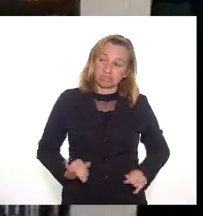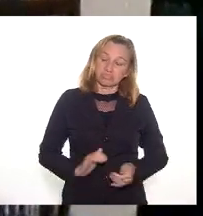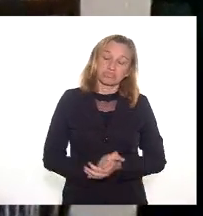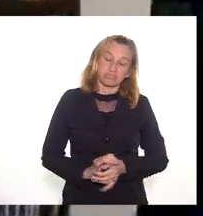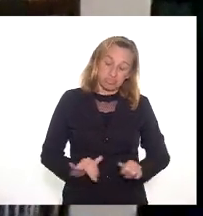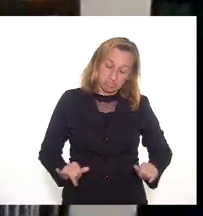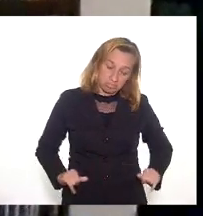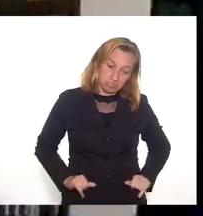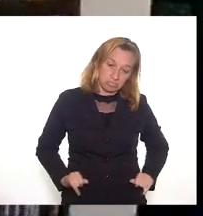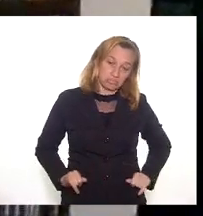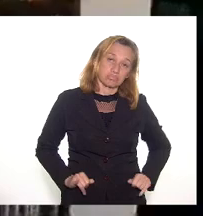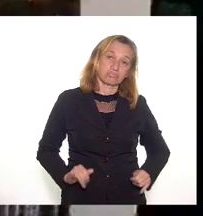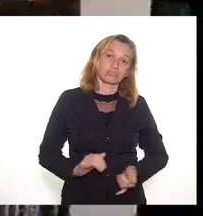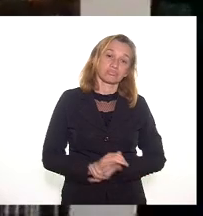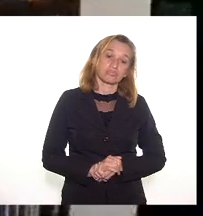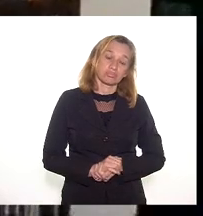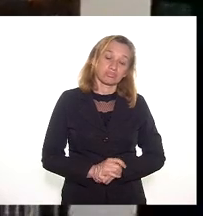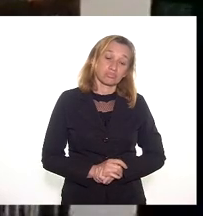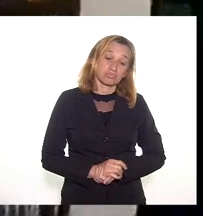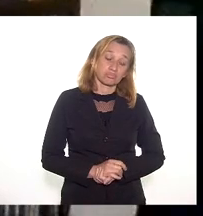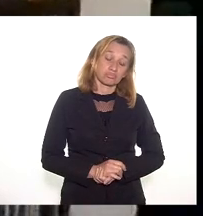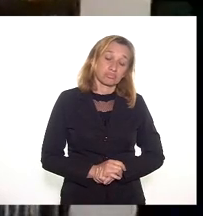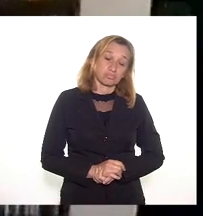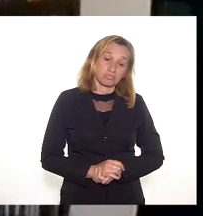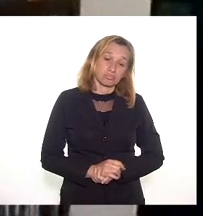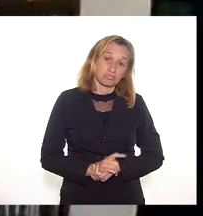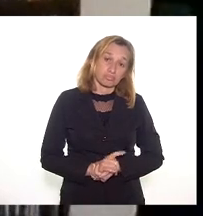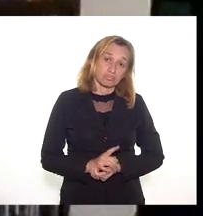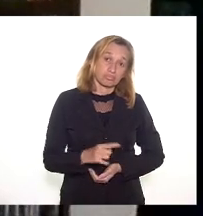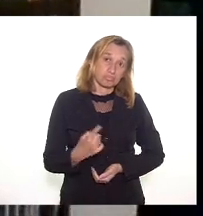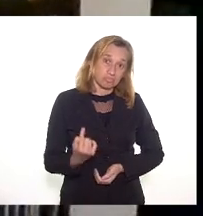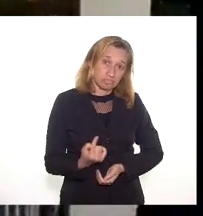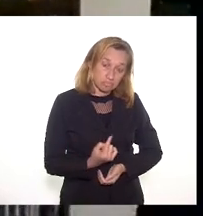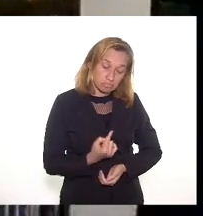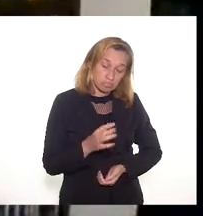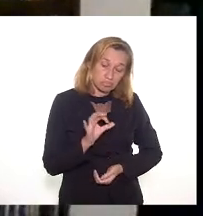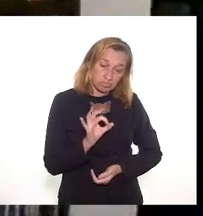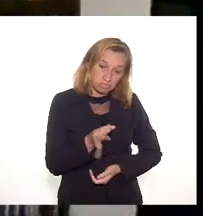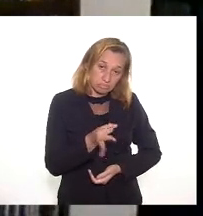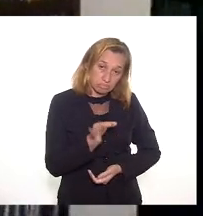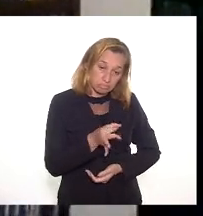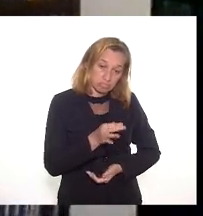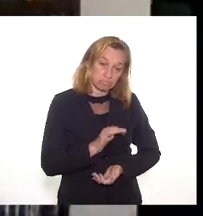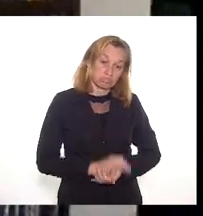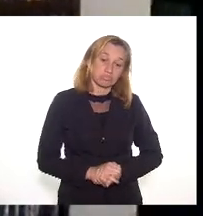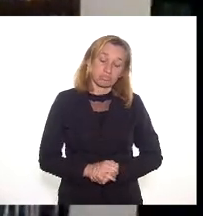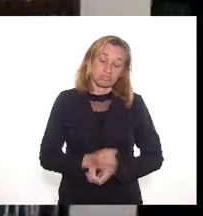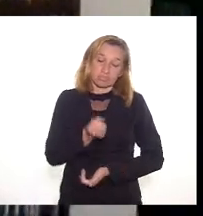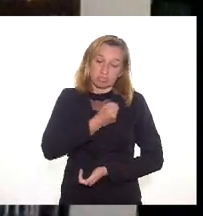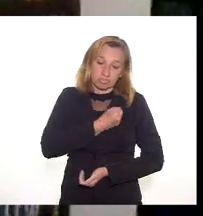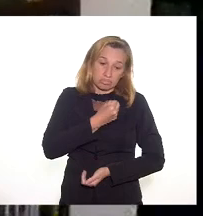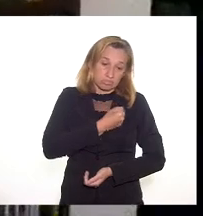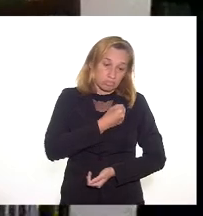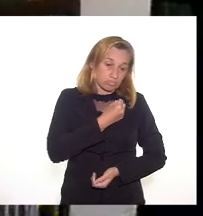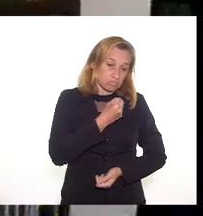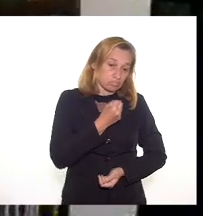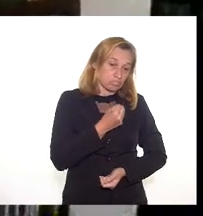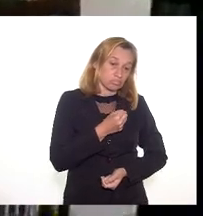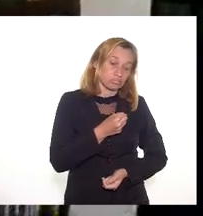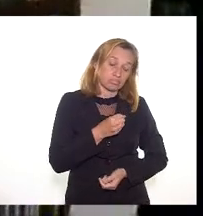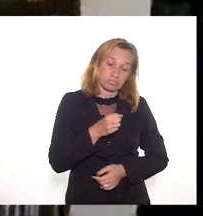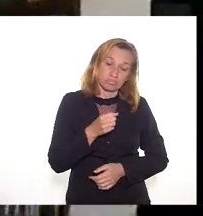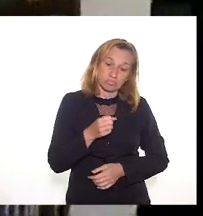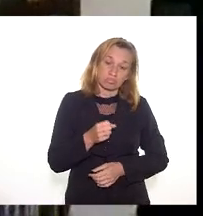sofrimento daqui a pouco nós estaremos exatamente no número superando a casa